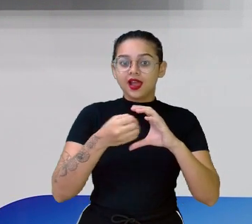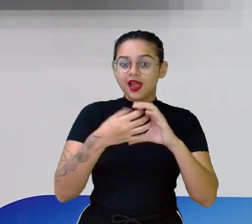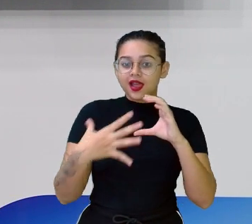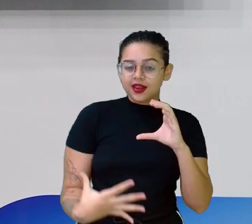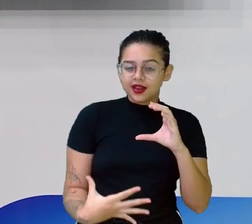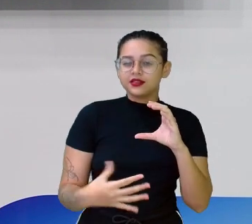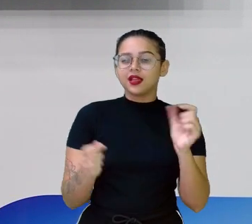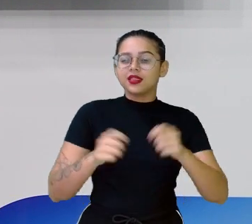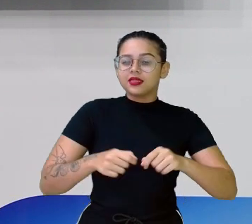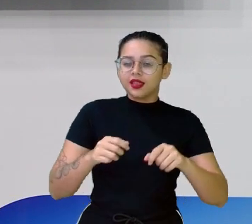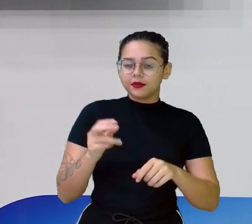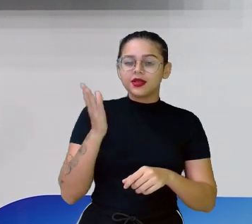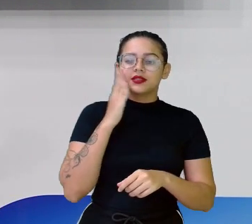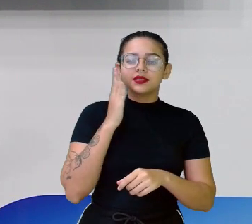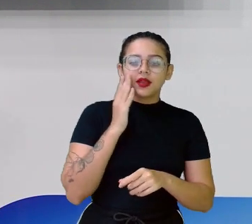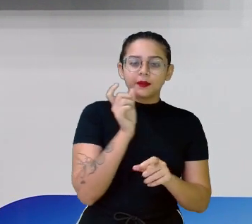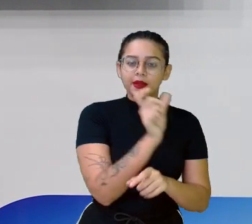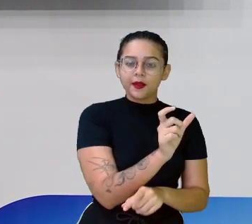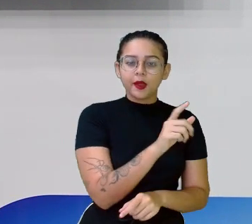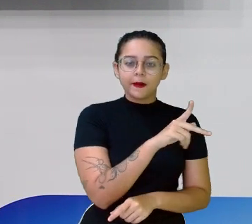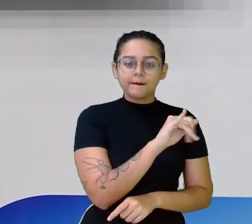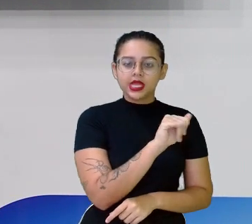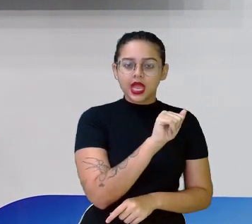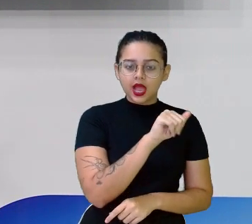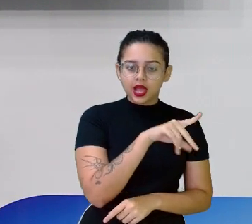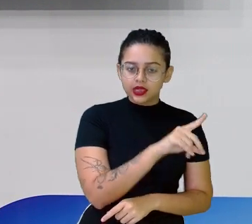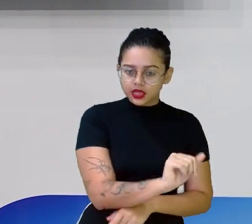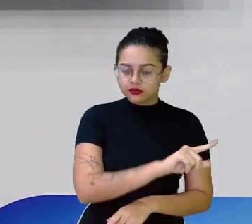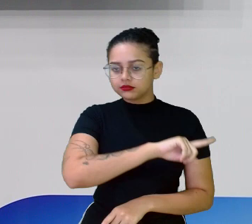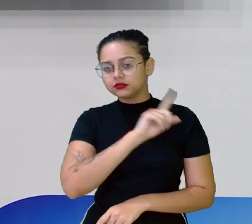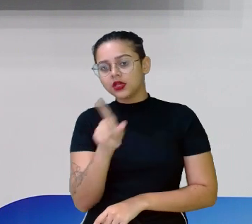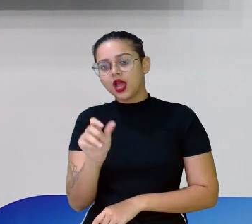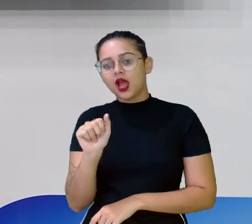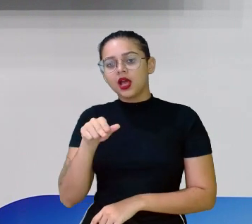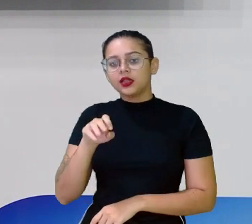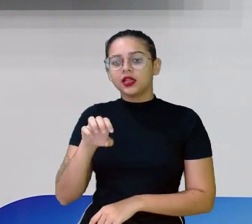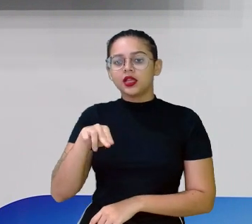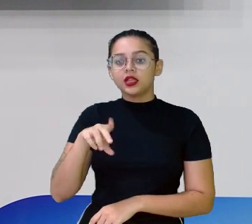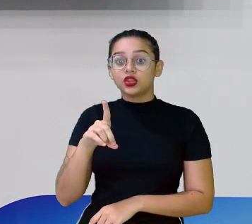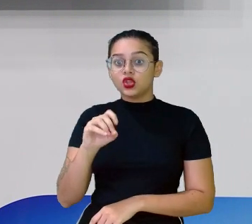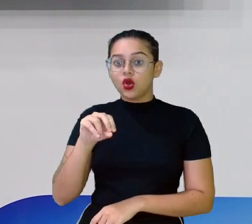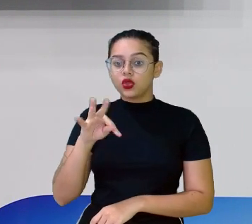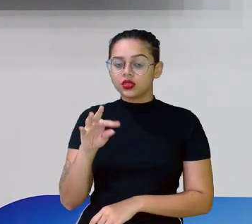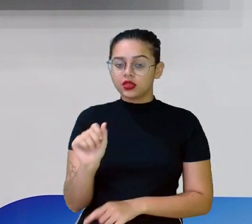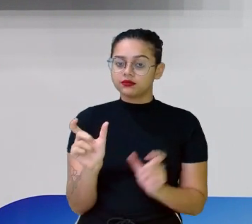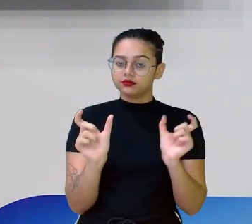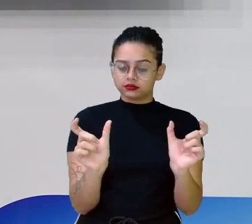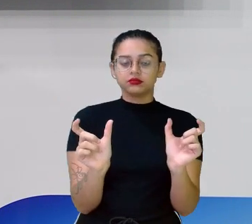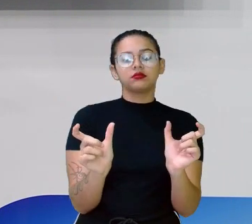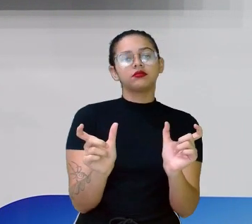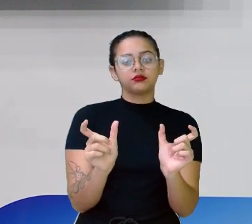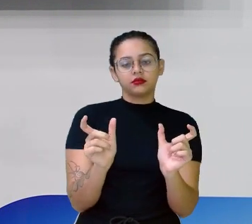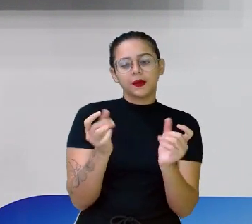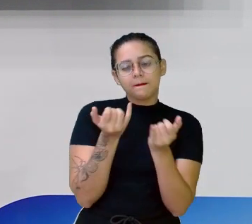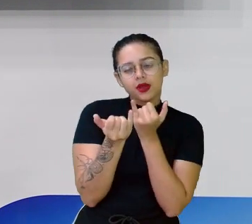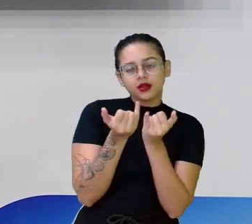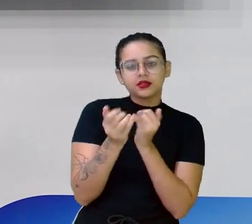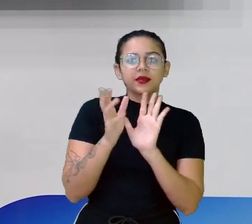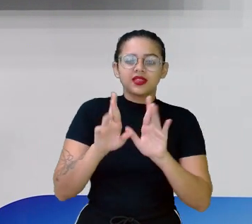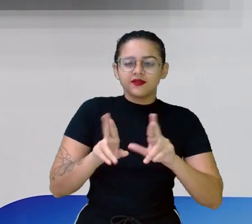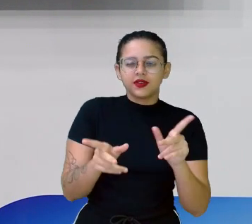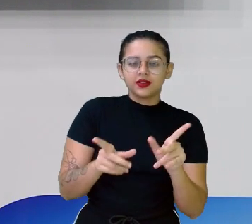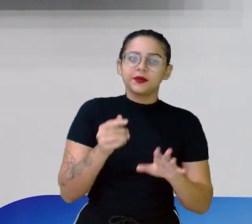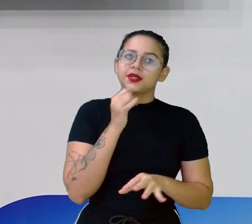assim, que dá para você diferenciar a piada da anedota, mas geralmente é a mesma coisa. Alguém pode dizer assim, eu gosto de ouvir